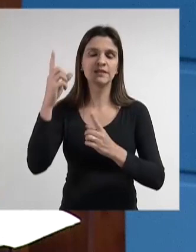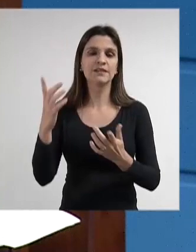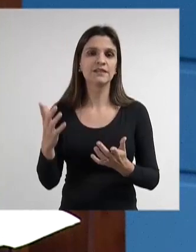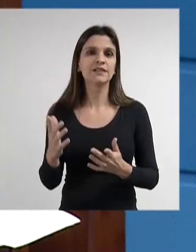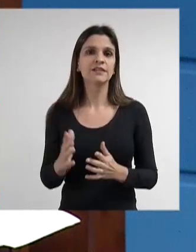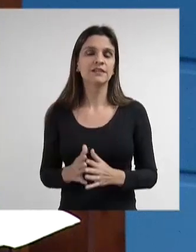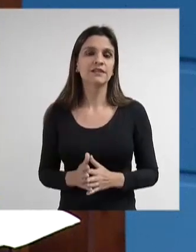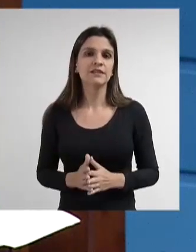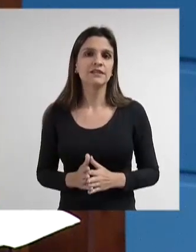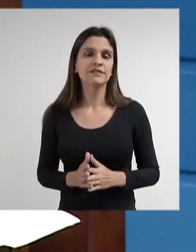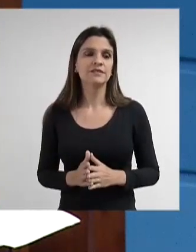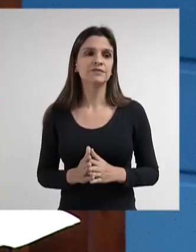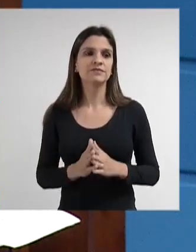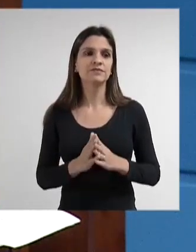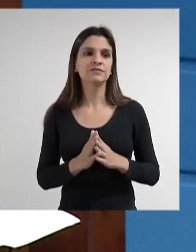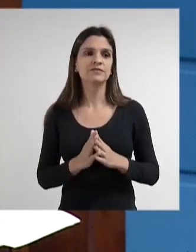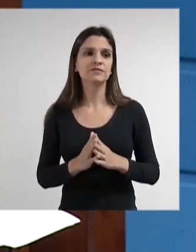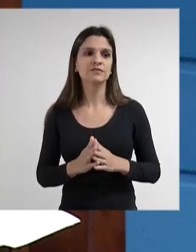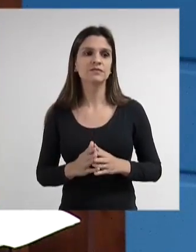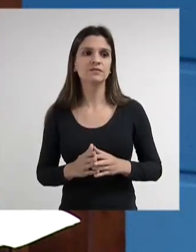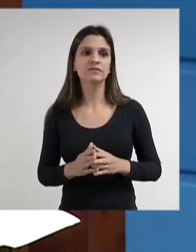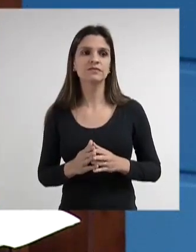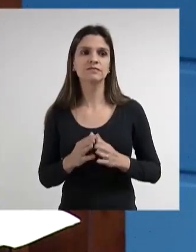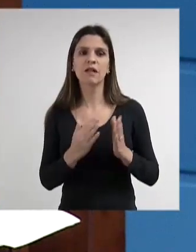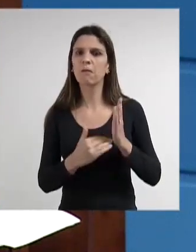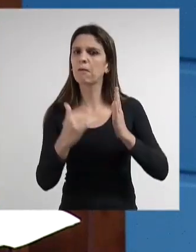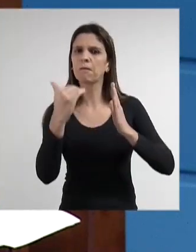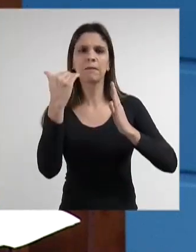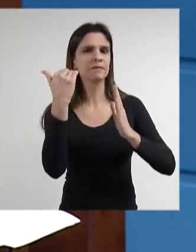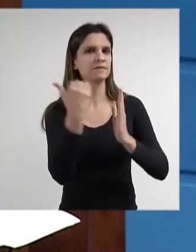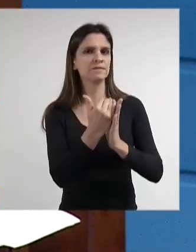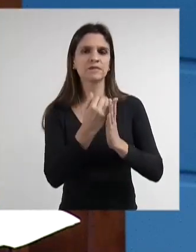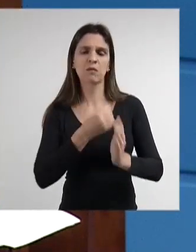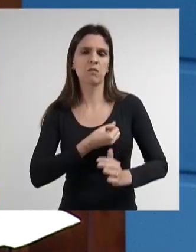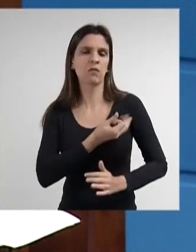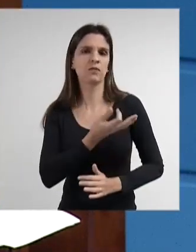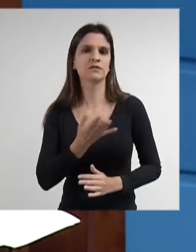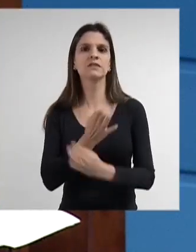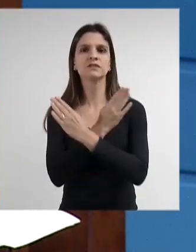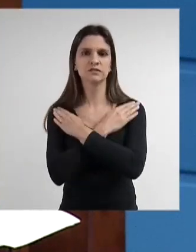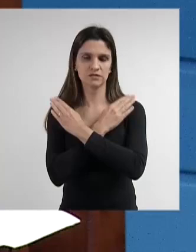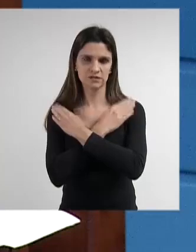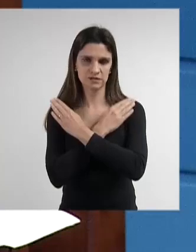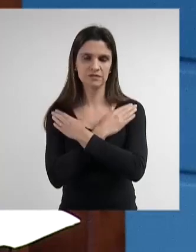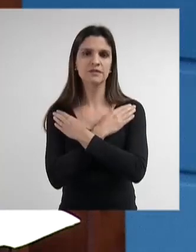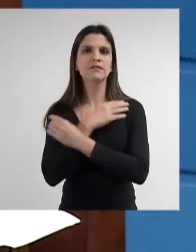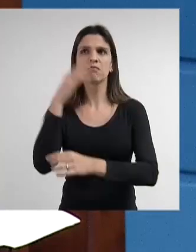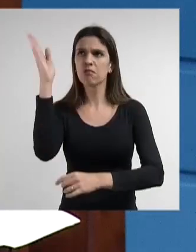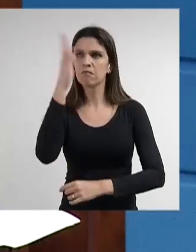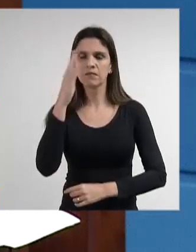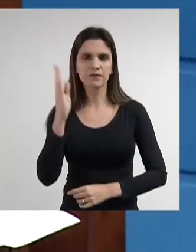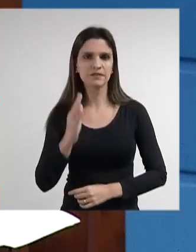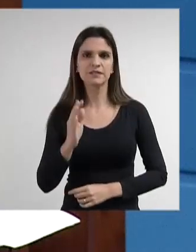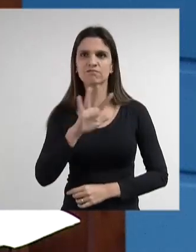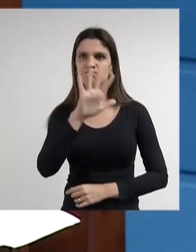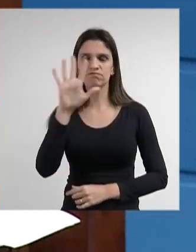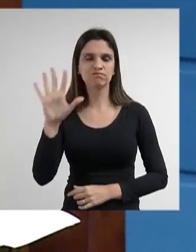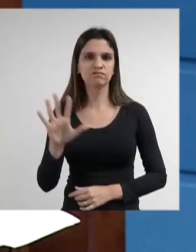tivemos um aumento do número de desempregados no país. Mais uma vez,